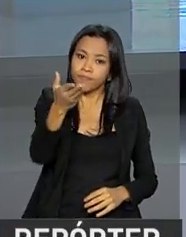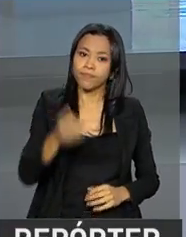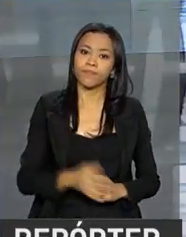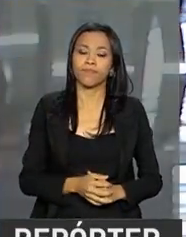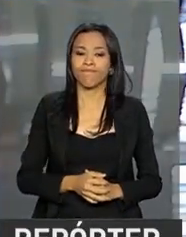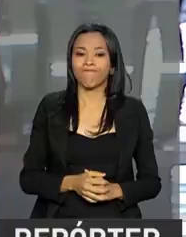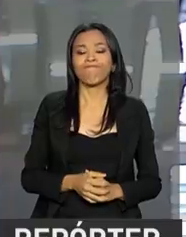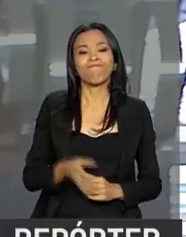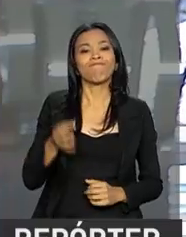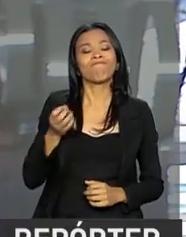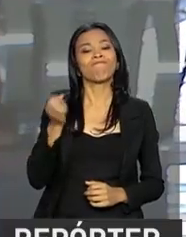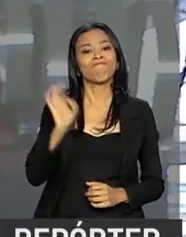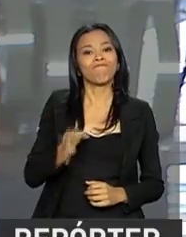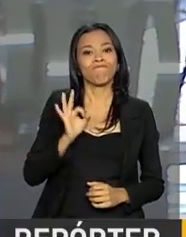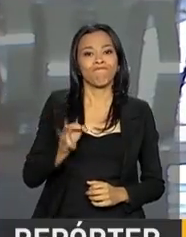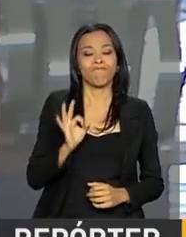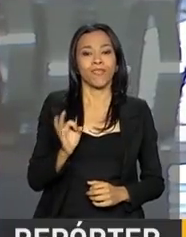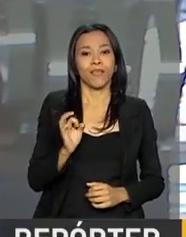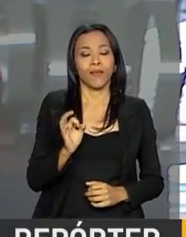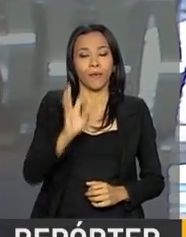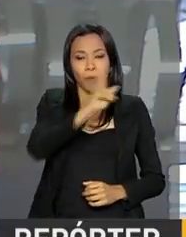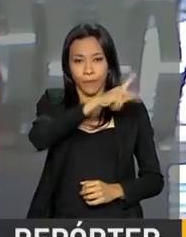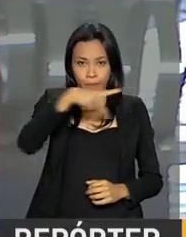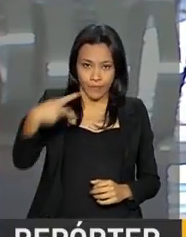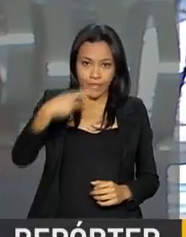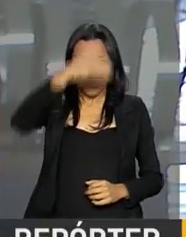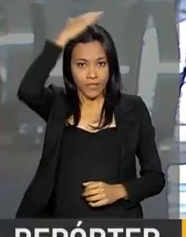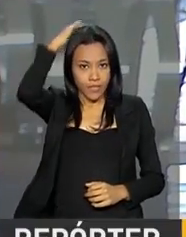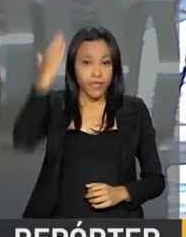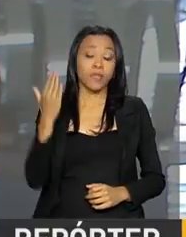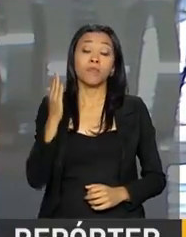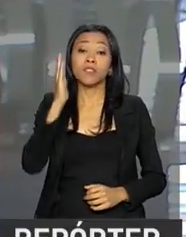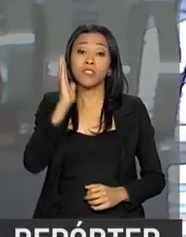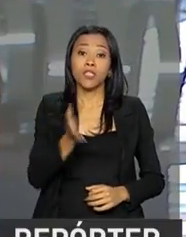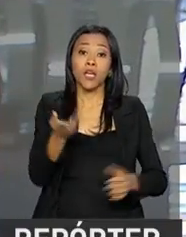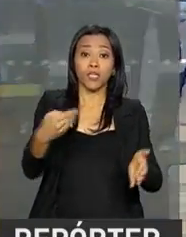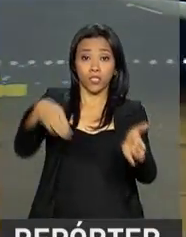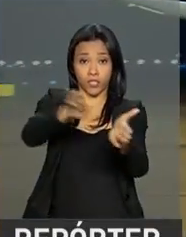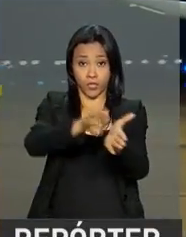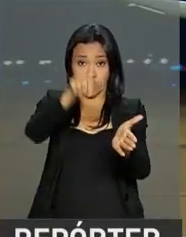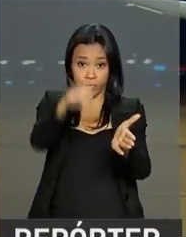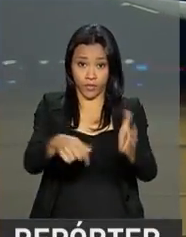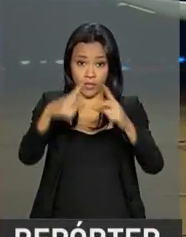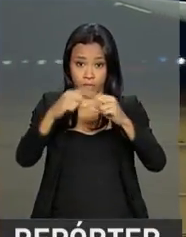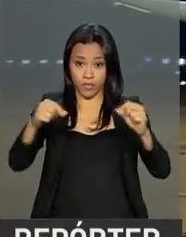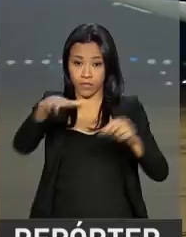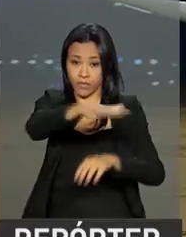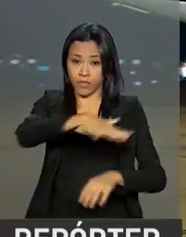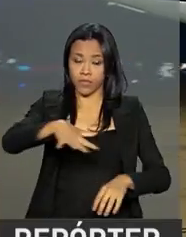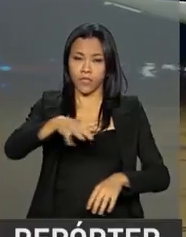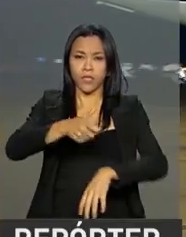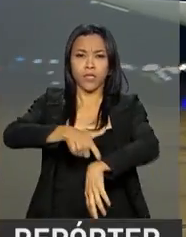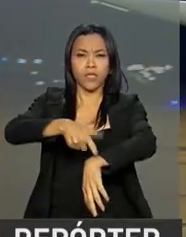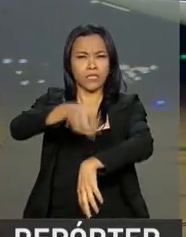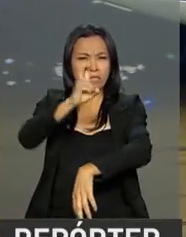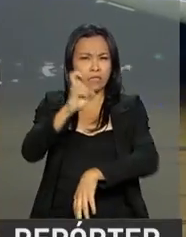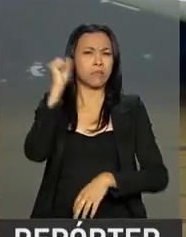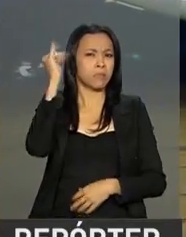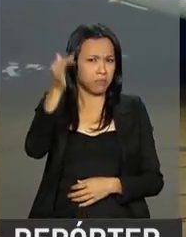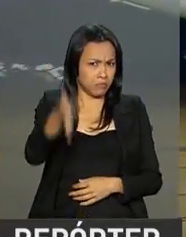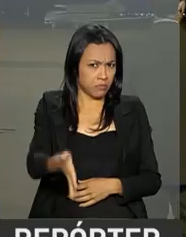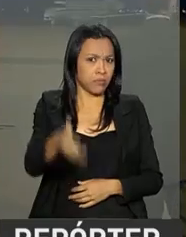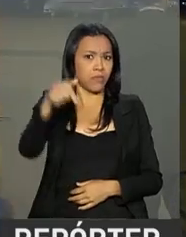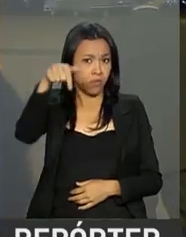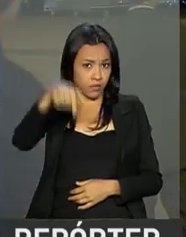carolina exatamente o presidente michel temer desembarca na base aérea de brasília por volta das 5 horas da manhã